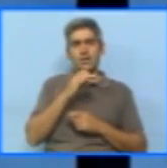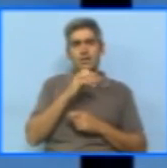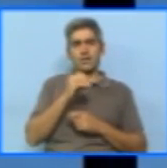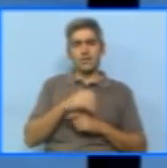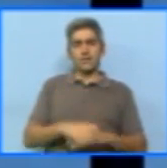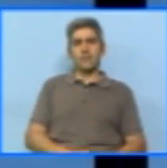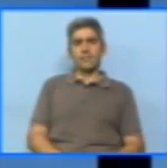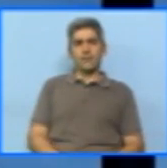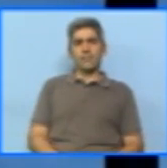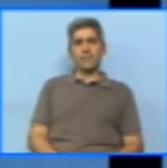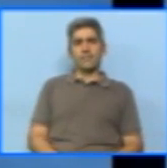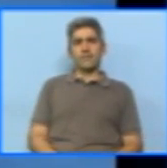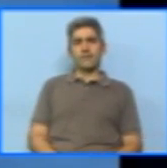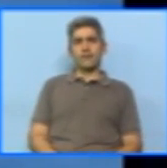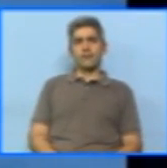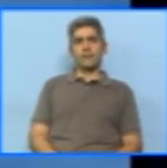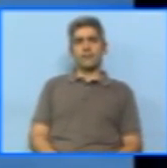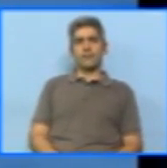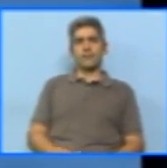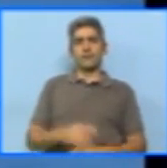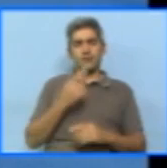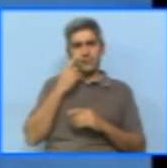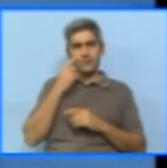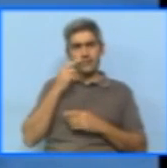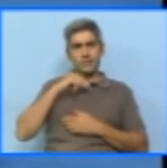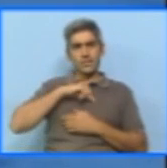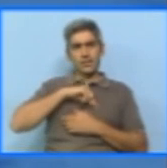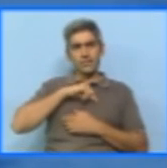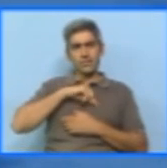E, portanto, nós temos que ter presente o fundo